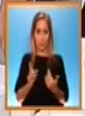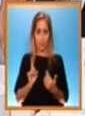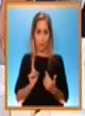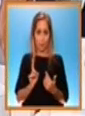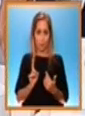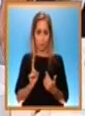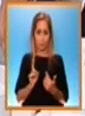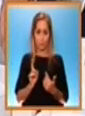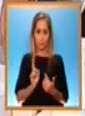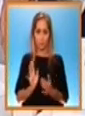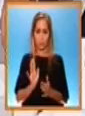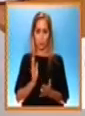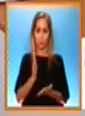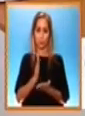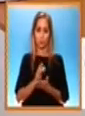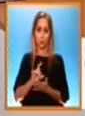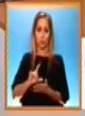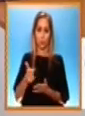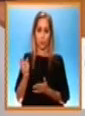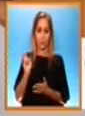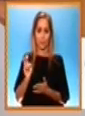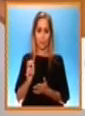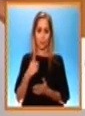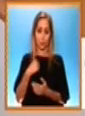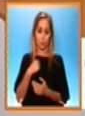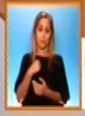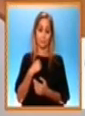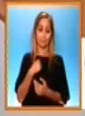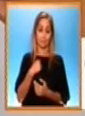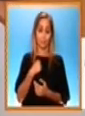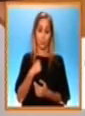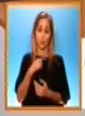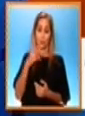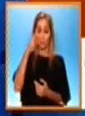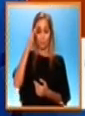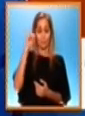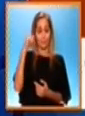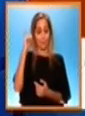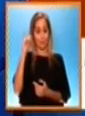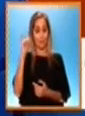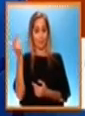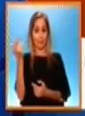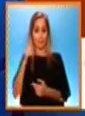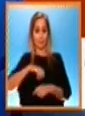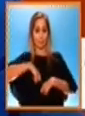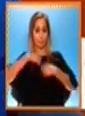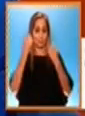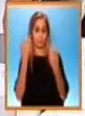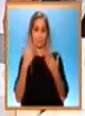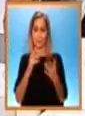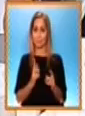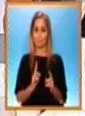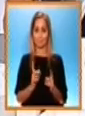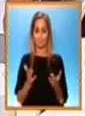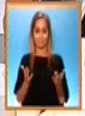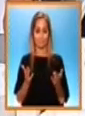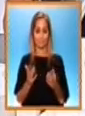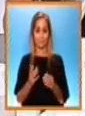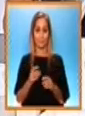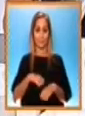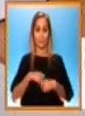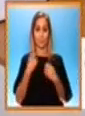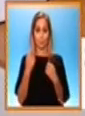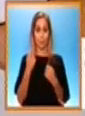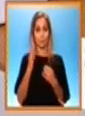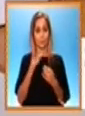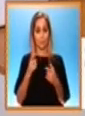Não, isso é só no auditório. Eu sugeri que eles trouxessem esse número, eu acho. Aliás, é a continuação. Se é para despir, lá está, é para pagar